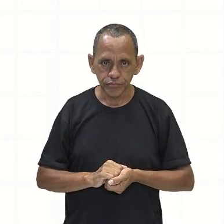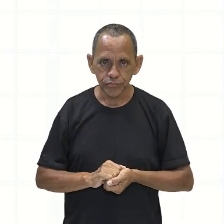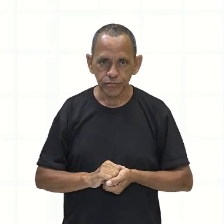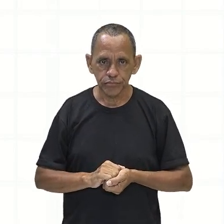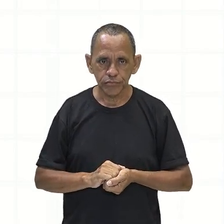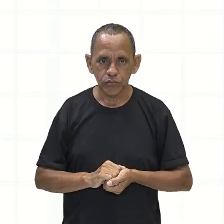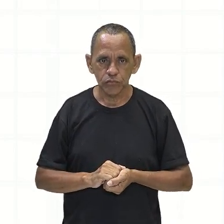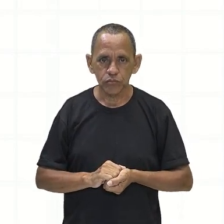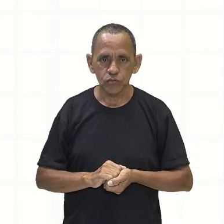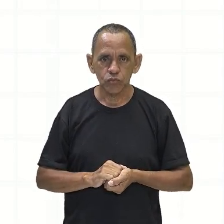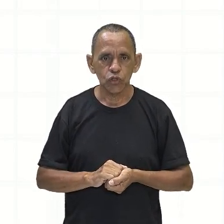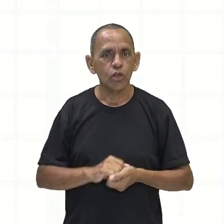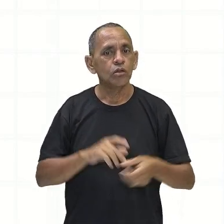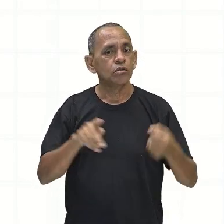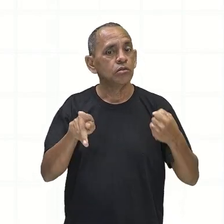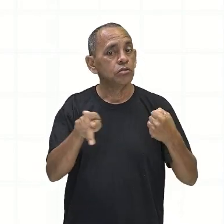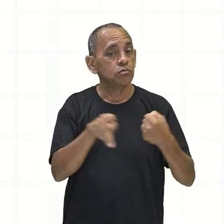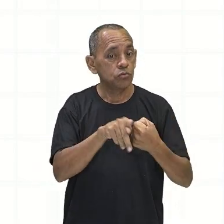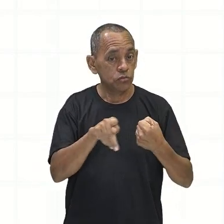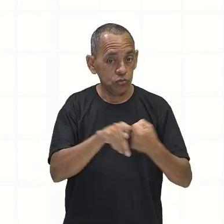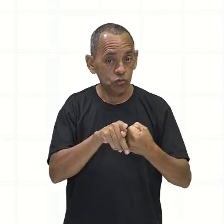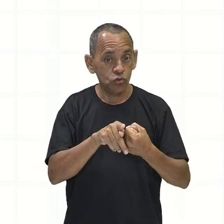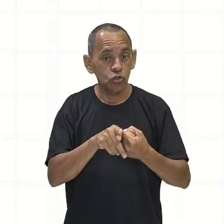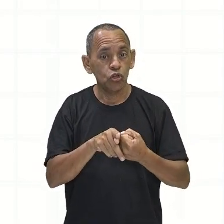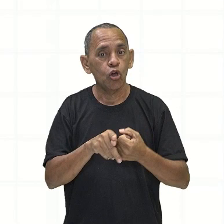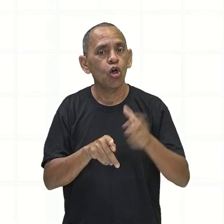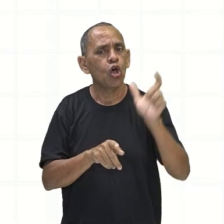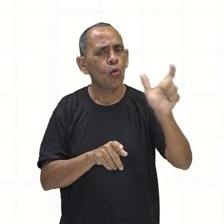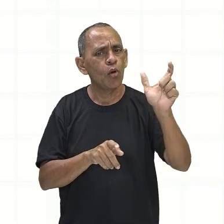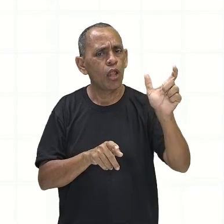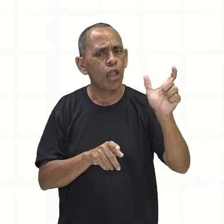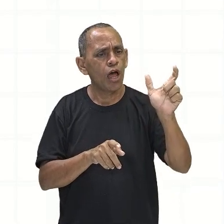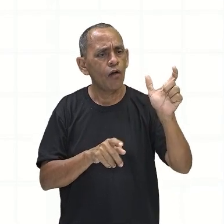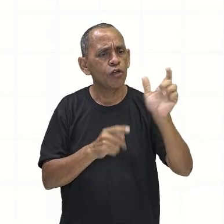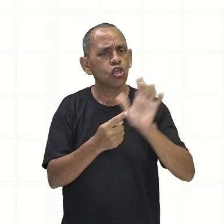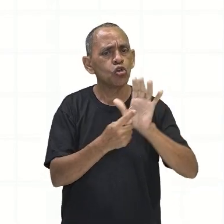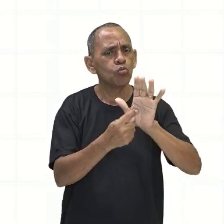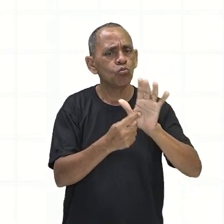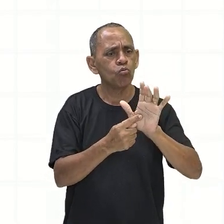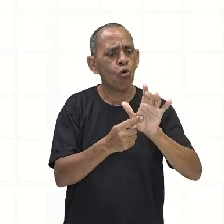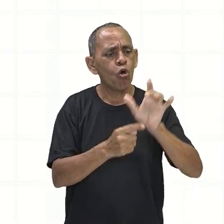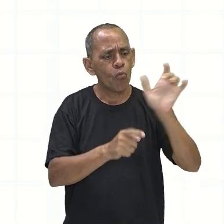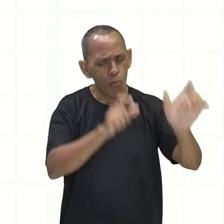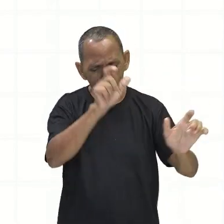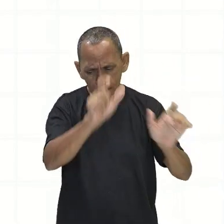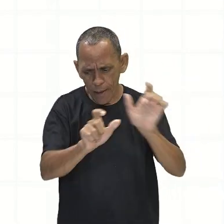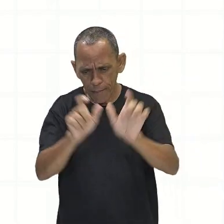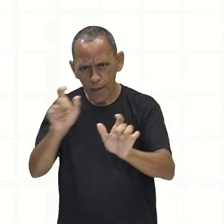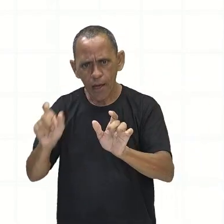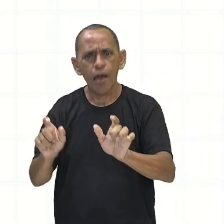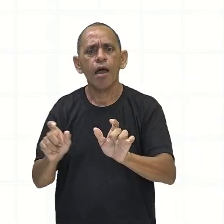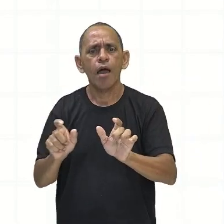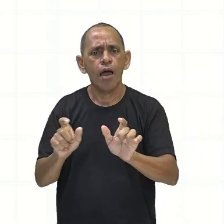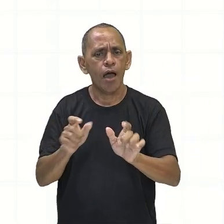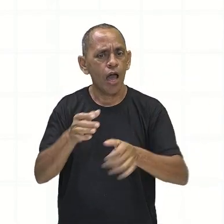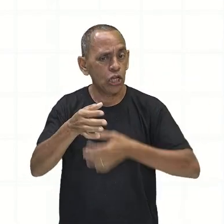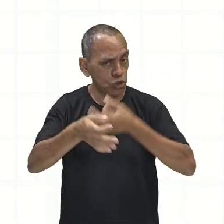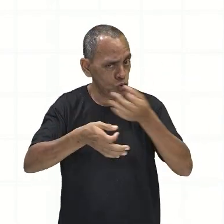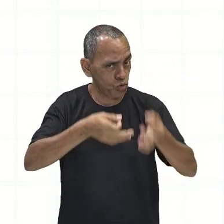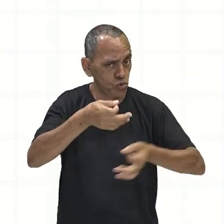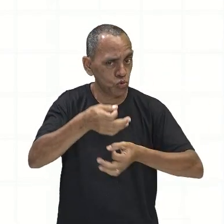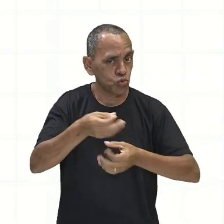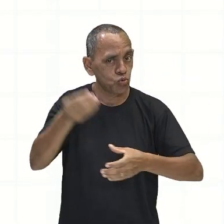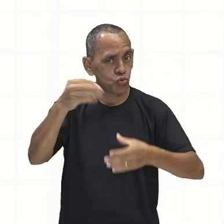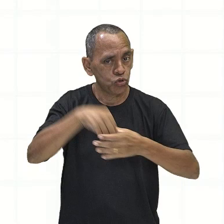conceito. Muito bem. Então, olha só, os pronomes são palavras que indicam pessoas do discurso. Pessoas do discurso. O